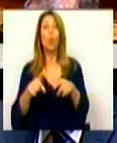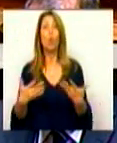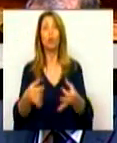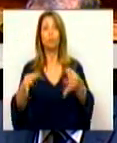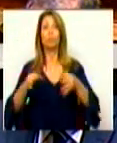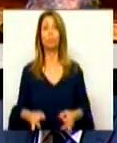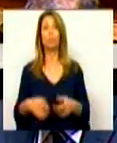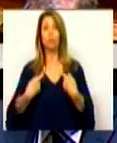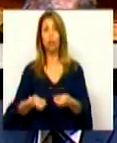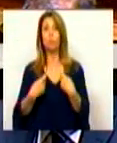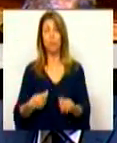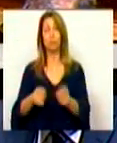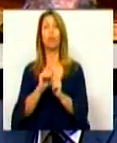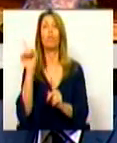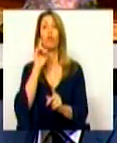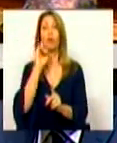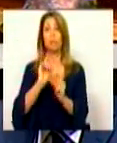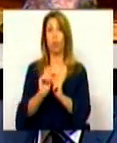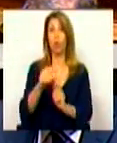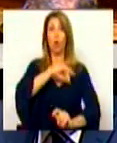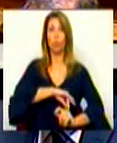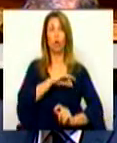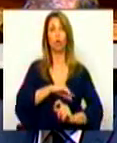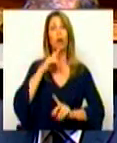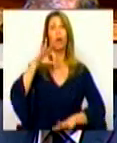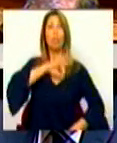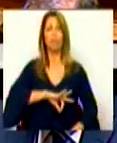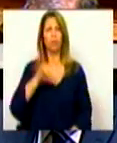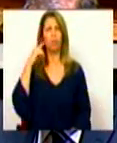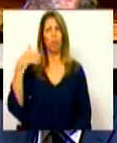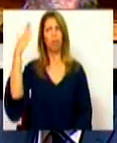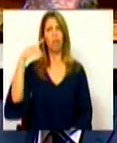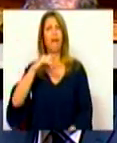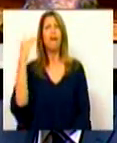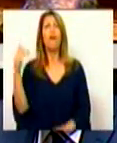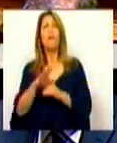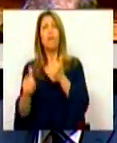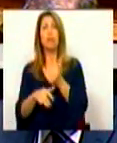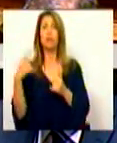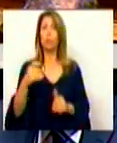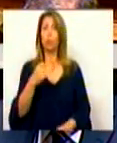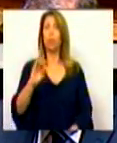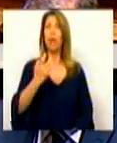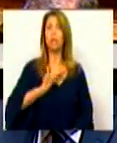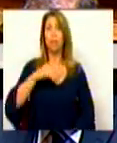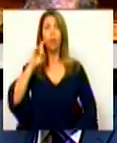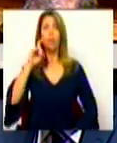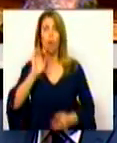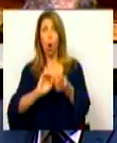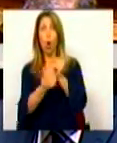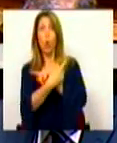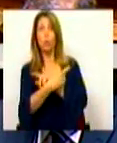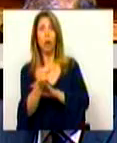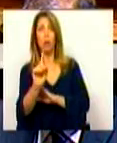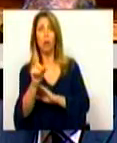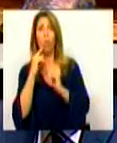remuneratória destes profissionais. Mas ainda há dias, um vice-presidente do PSD defendia exatamente o contrário. Não, não me contaram. Foi